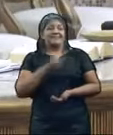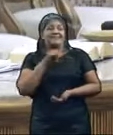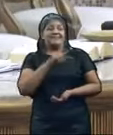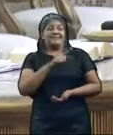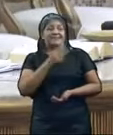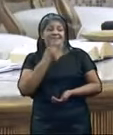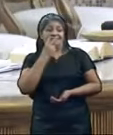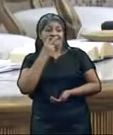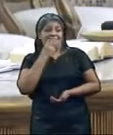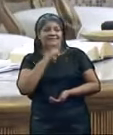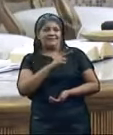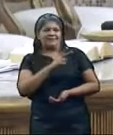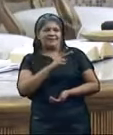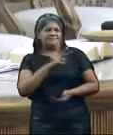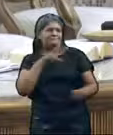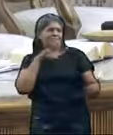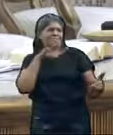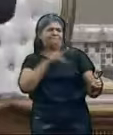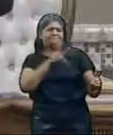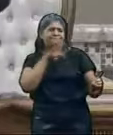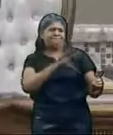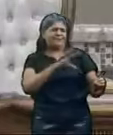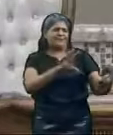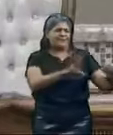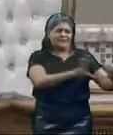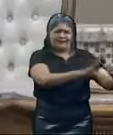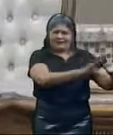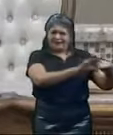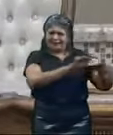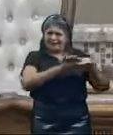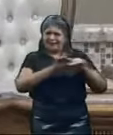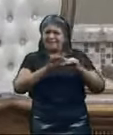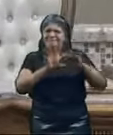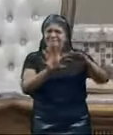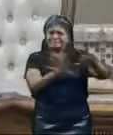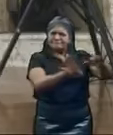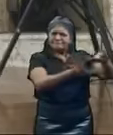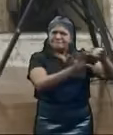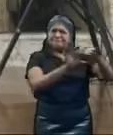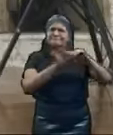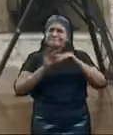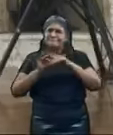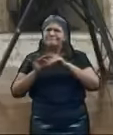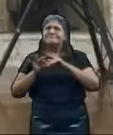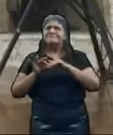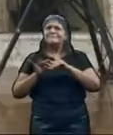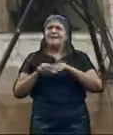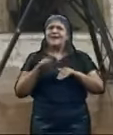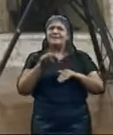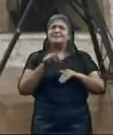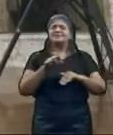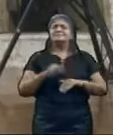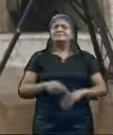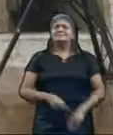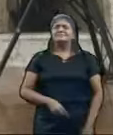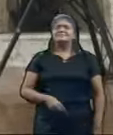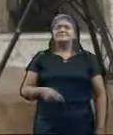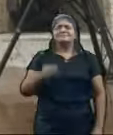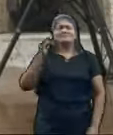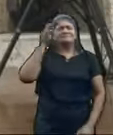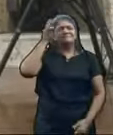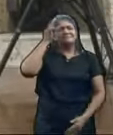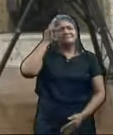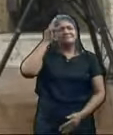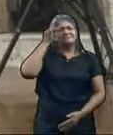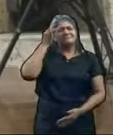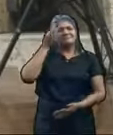iníco Cadê toda M cuidado toda a perversão ele é o retrato que olha para ele fala ele é